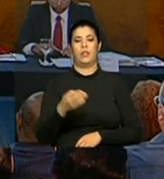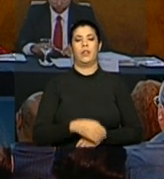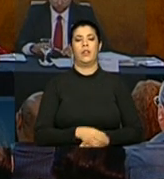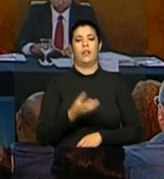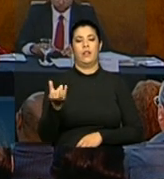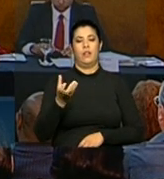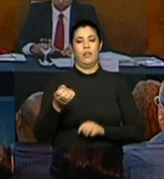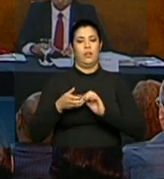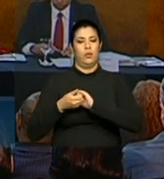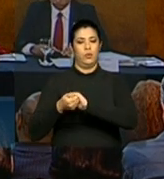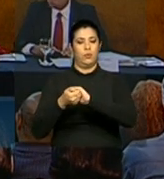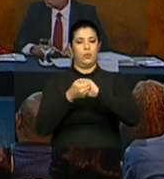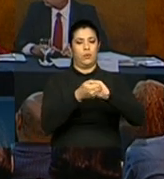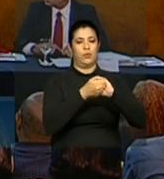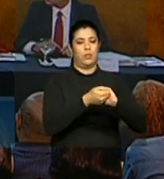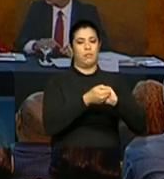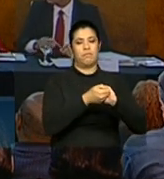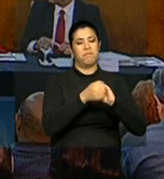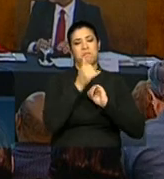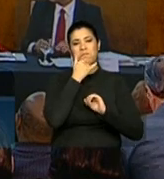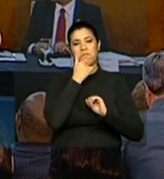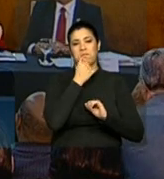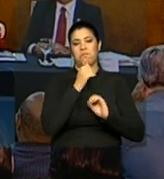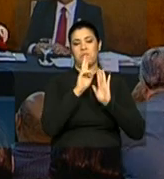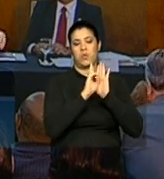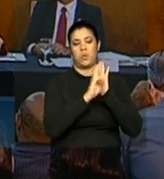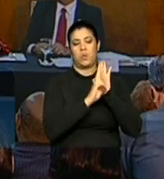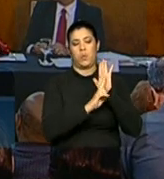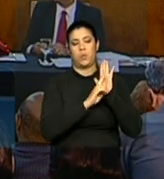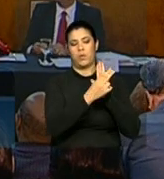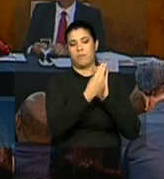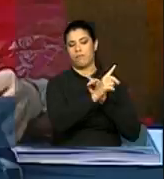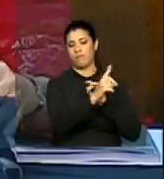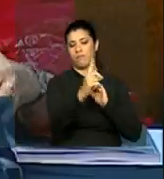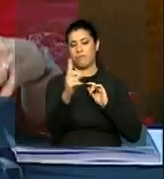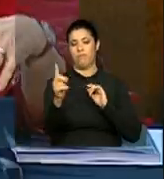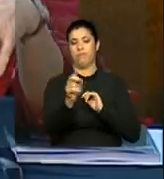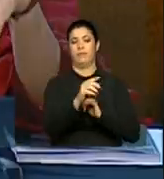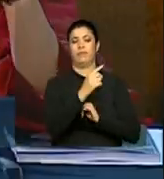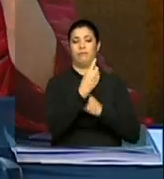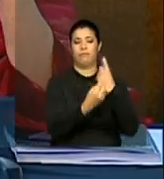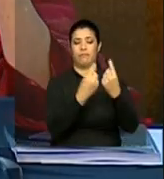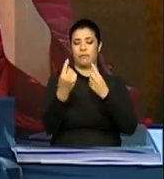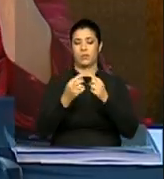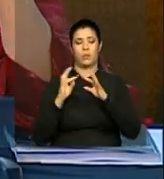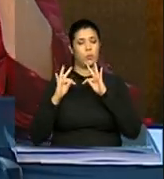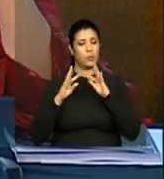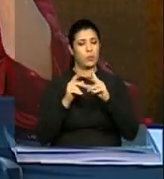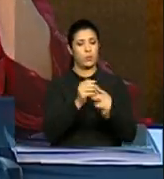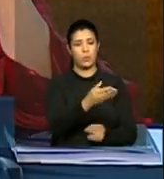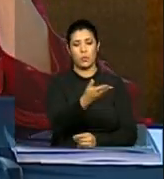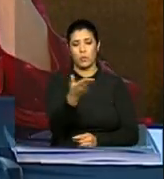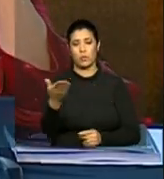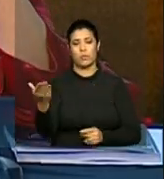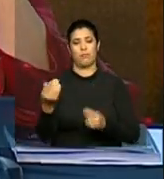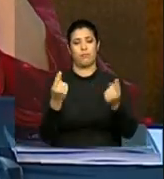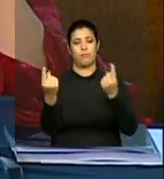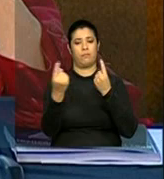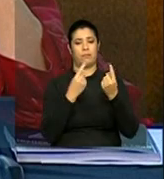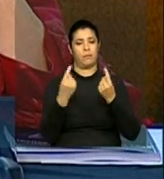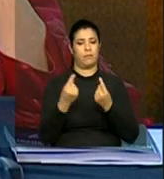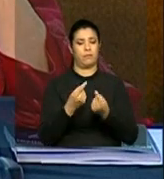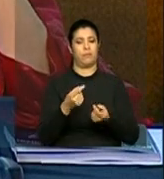cumprimentar, sem nomear, a todos e todas minhas colegas de governo que aqui estão,